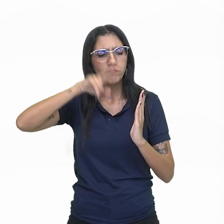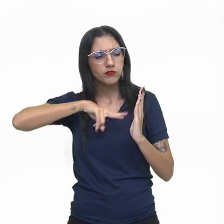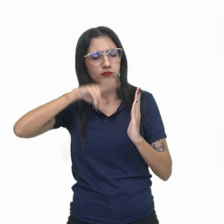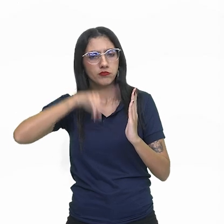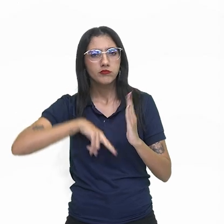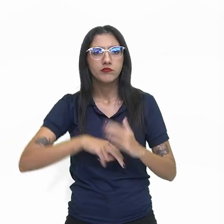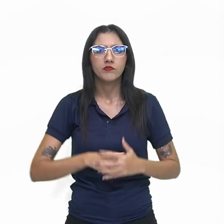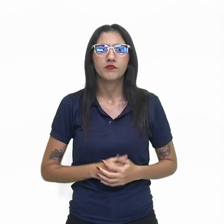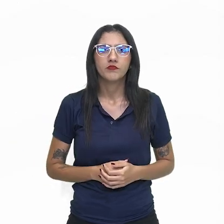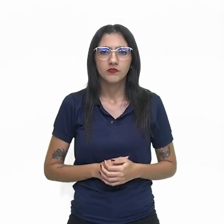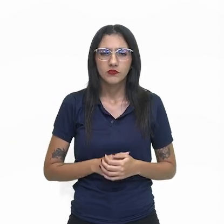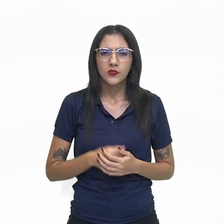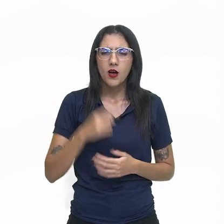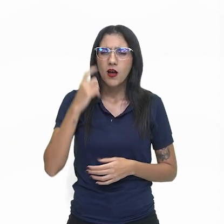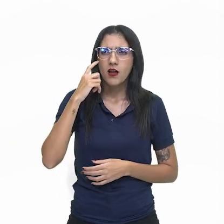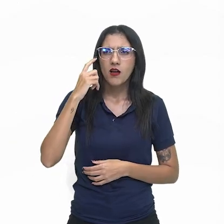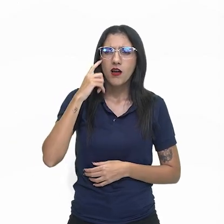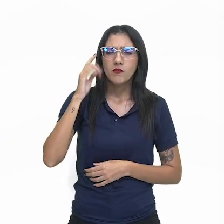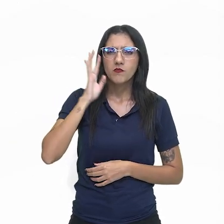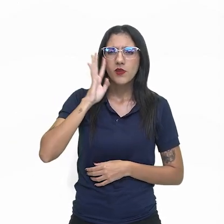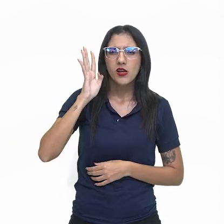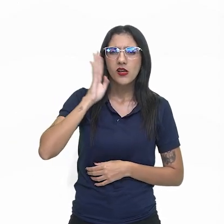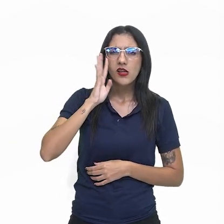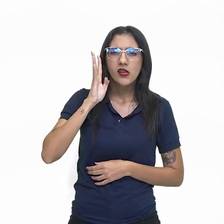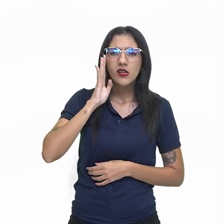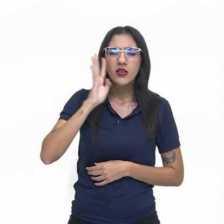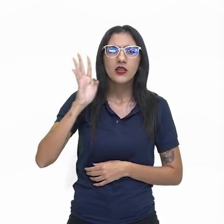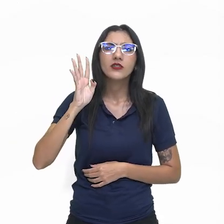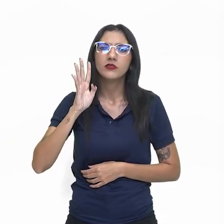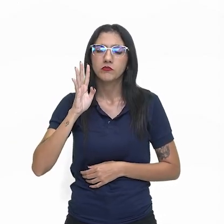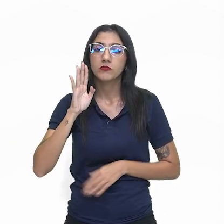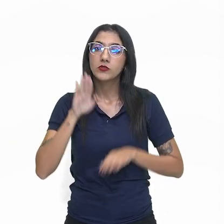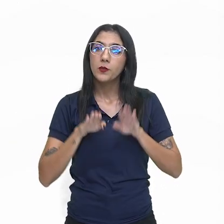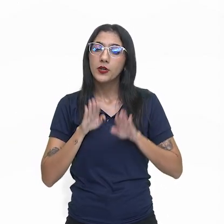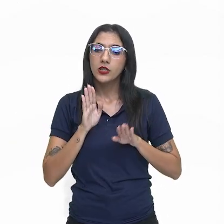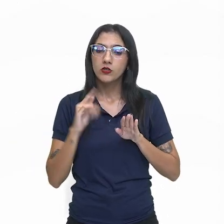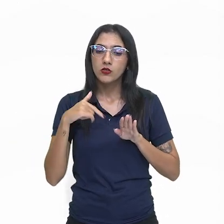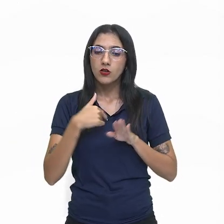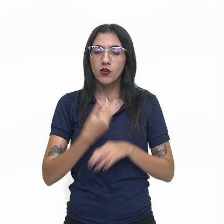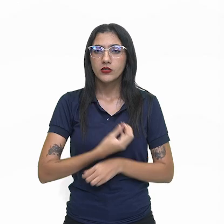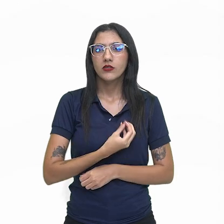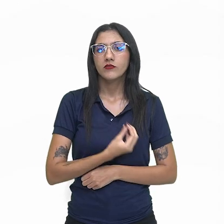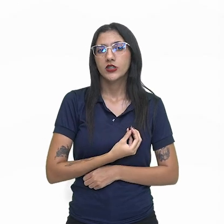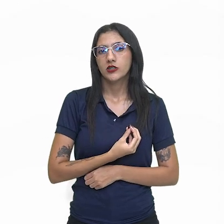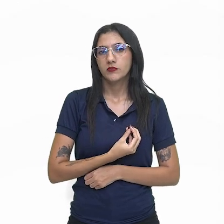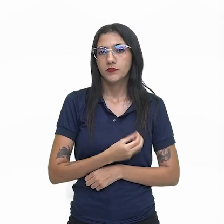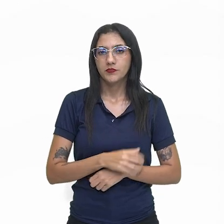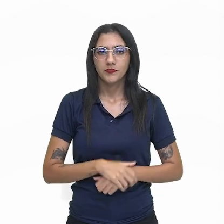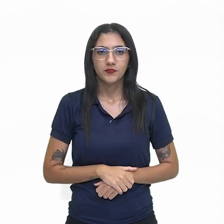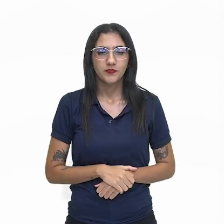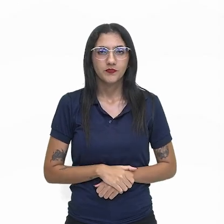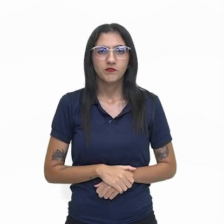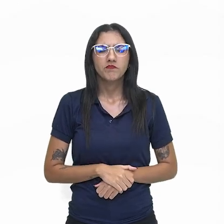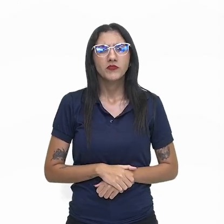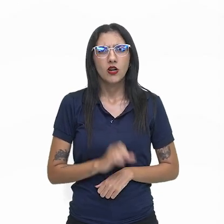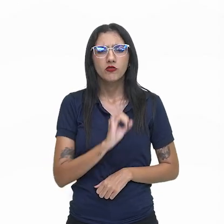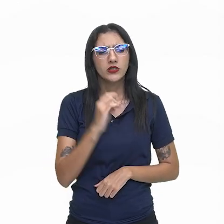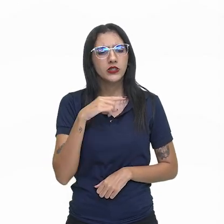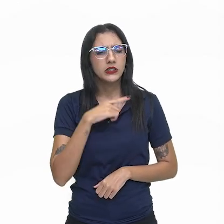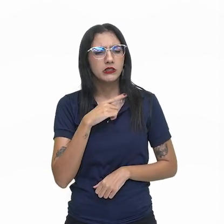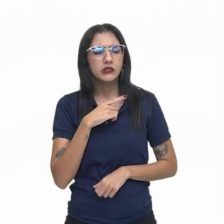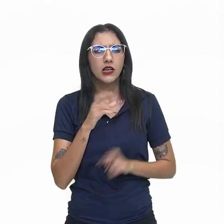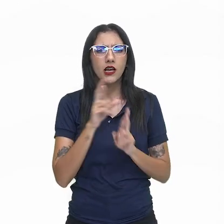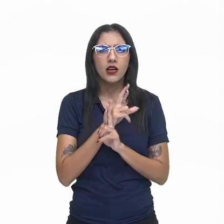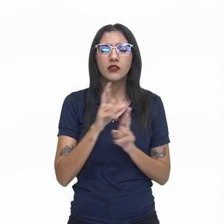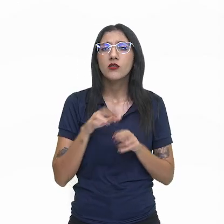cabeça pensa a partir de onde os pés pisam. Sempre quando fala isso, está falando das